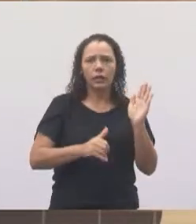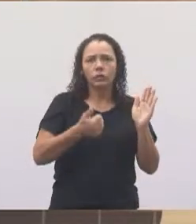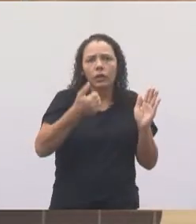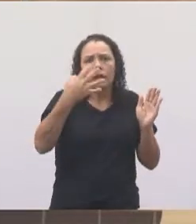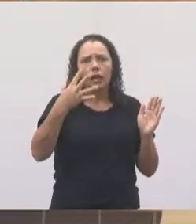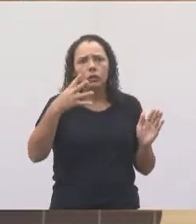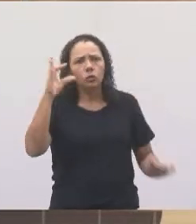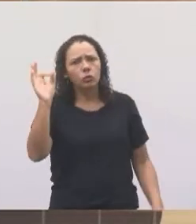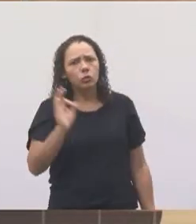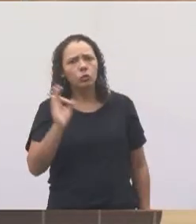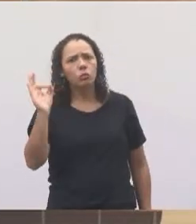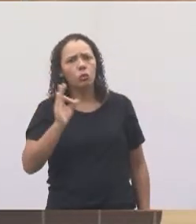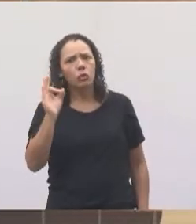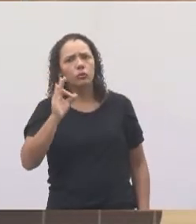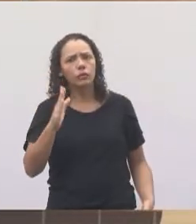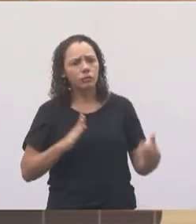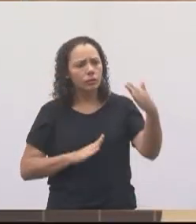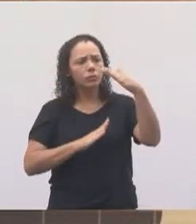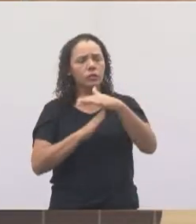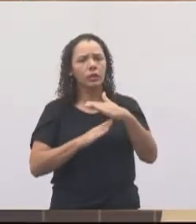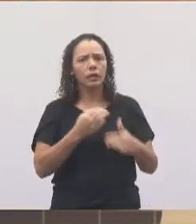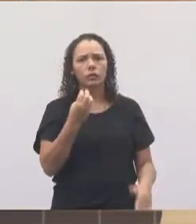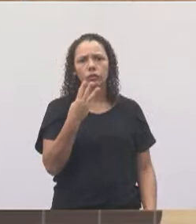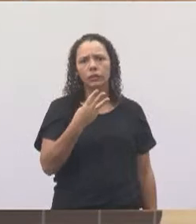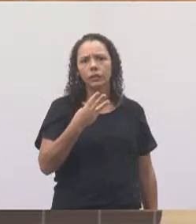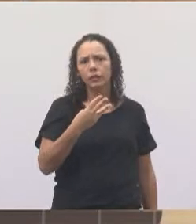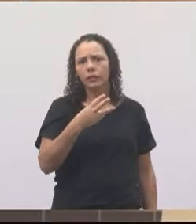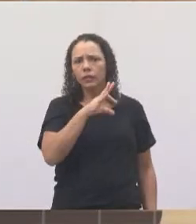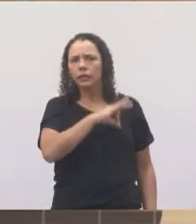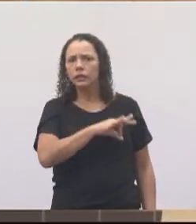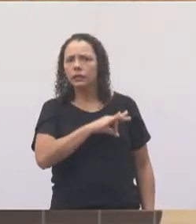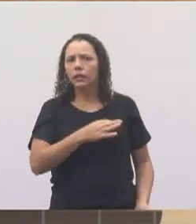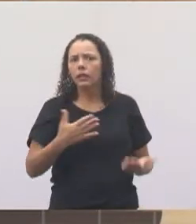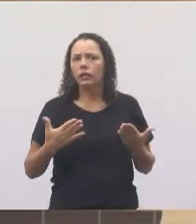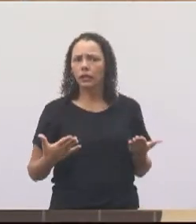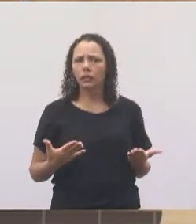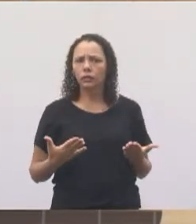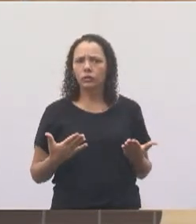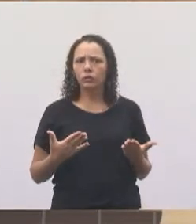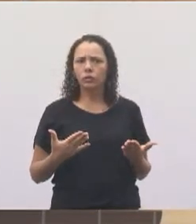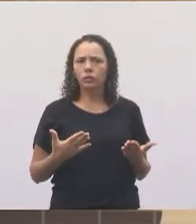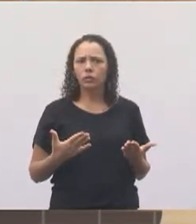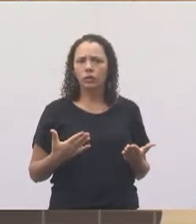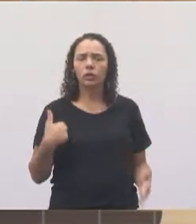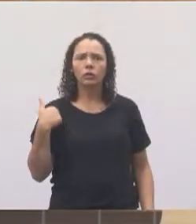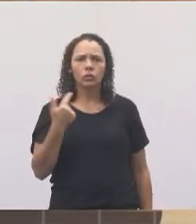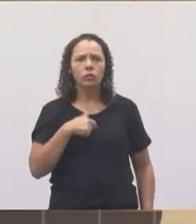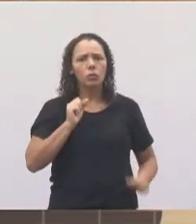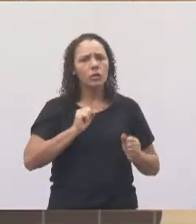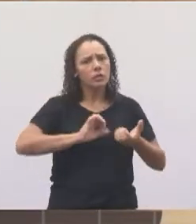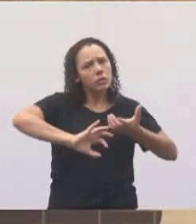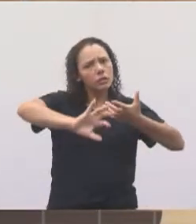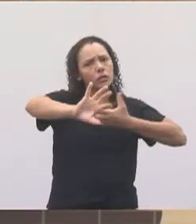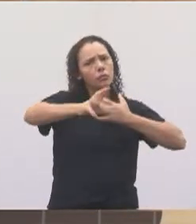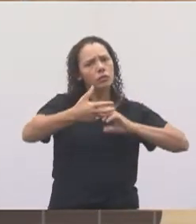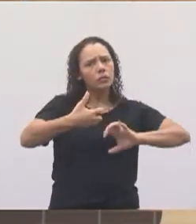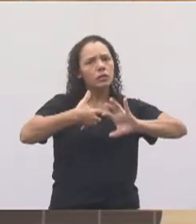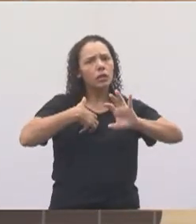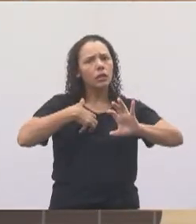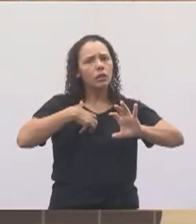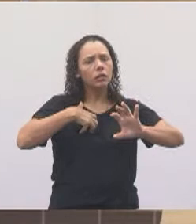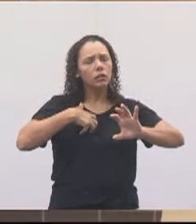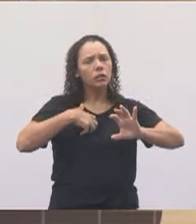14% sobre o teto que excede 3 salários mínimos, né? Que nós coloquemos nos lugares dos aposentados e